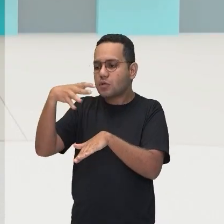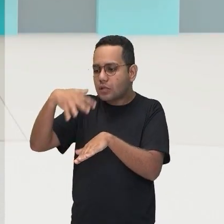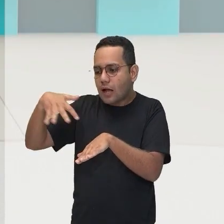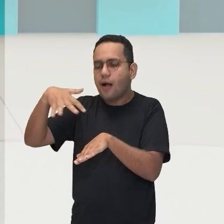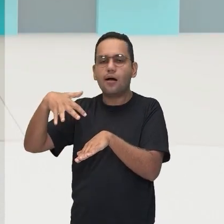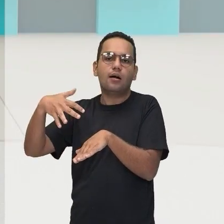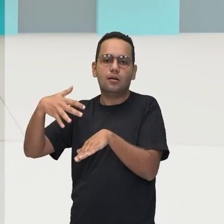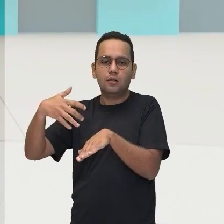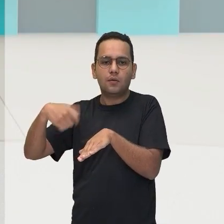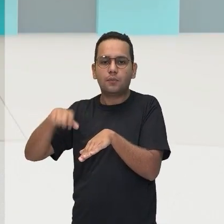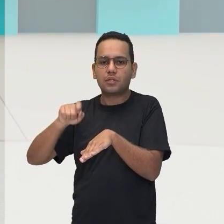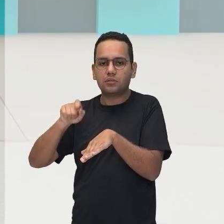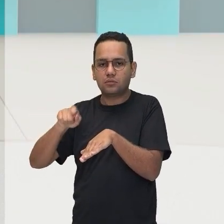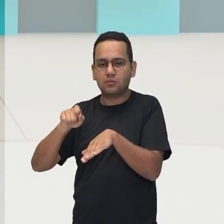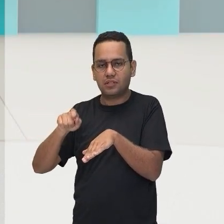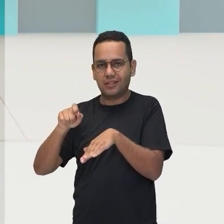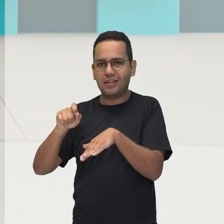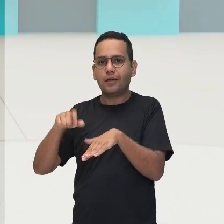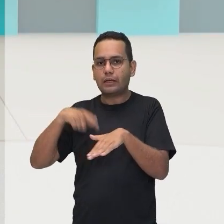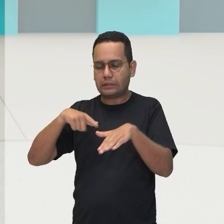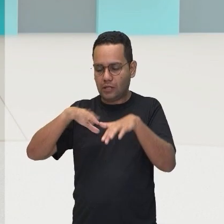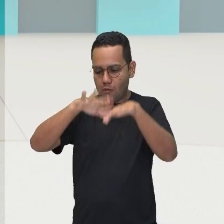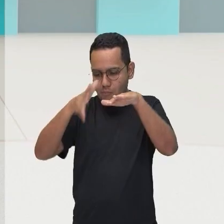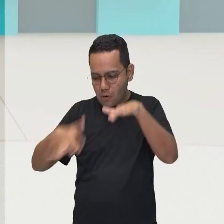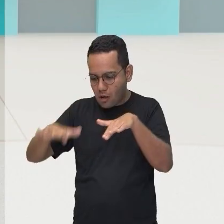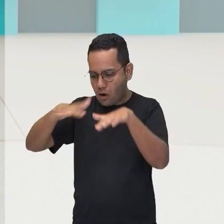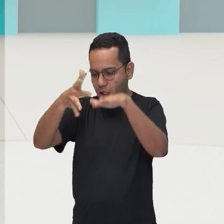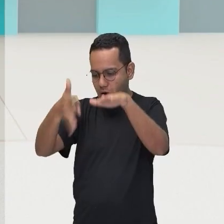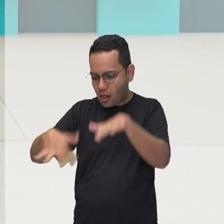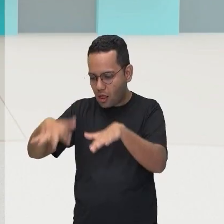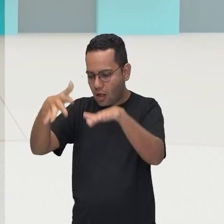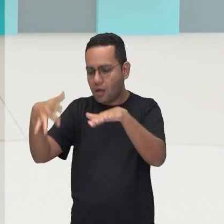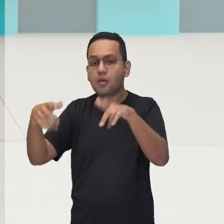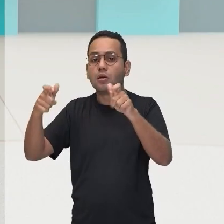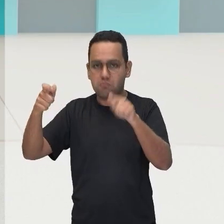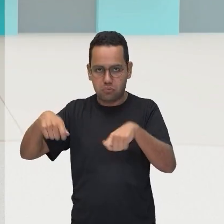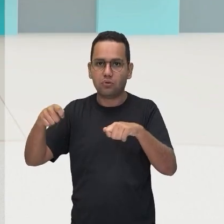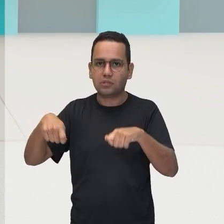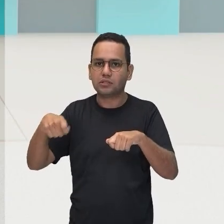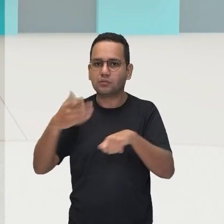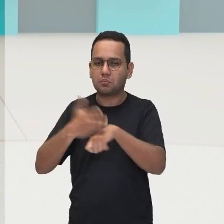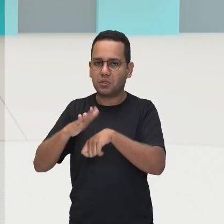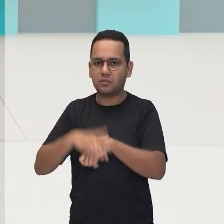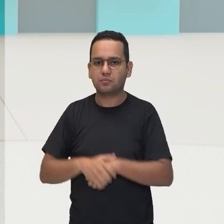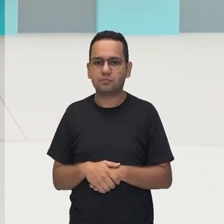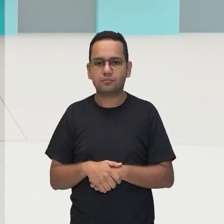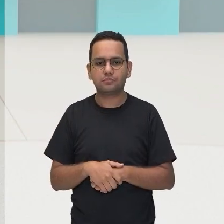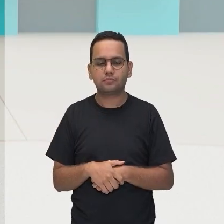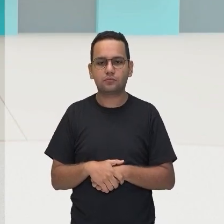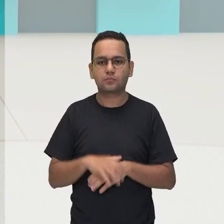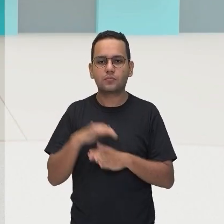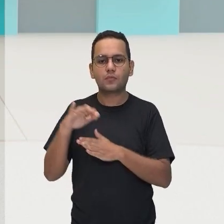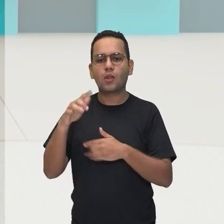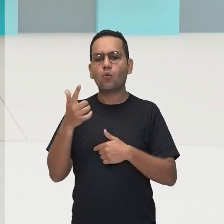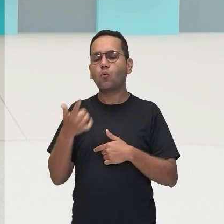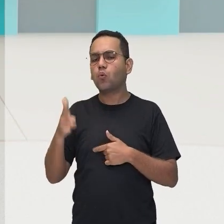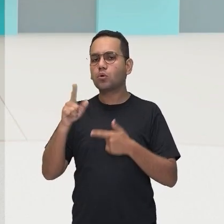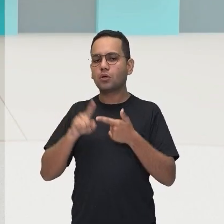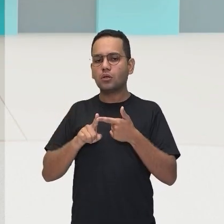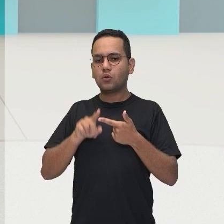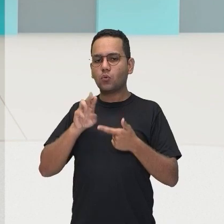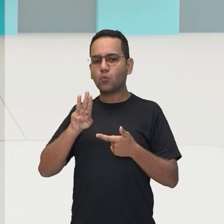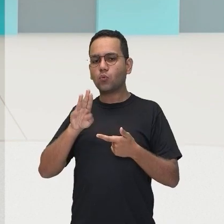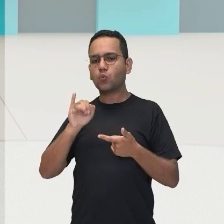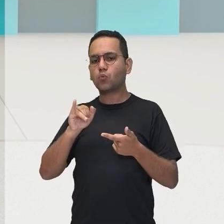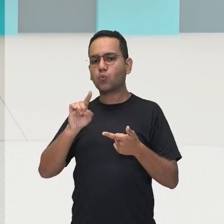precisa também de ter essas ondas específicas para poder a prática ser realizada. Agora, falando sobre o windsurf, né, nós,